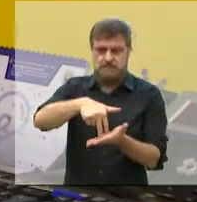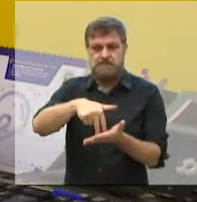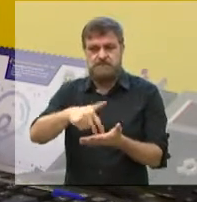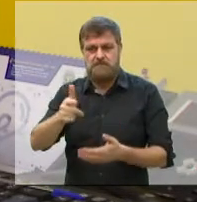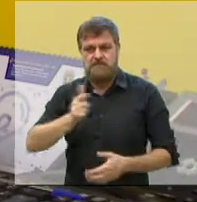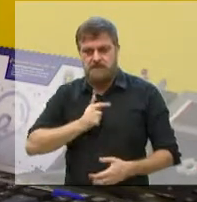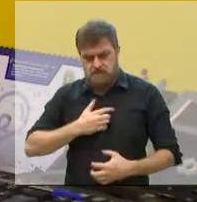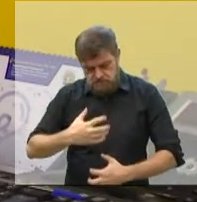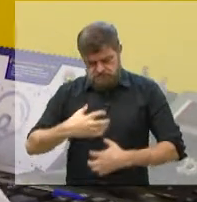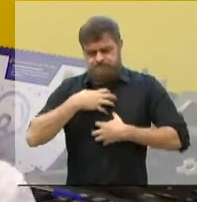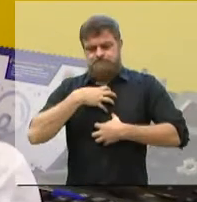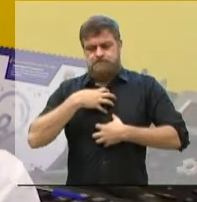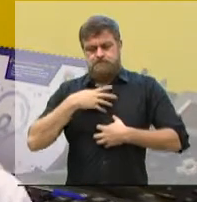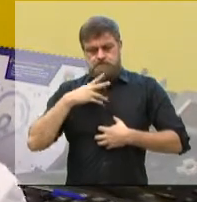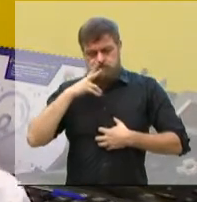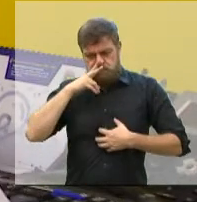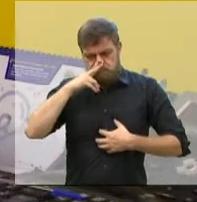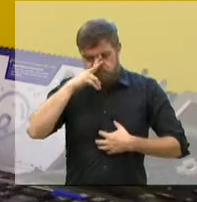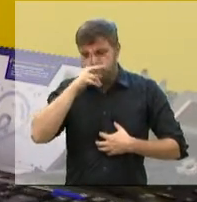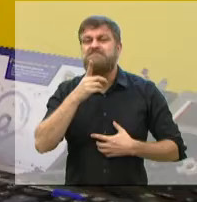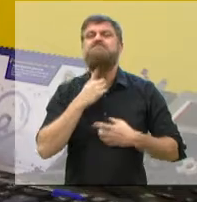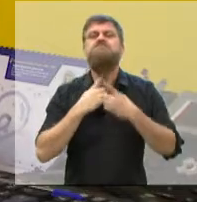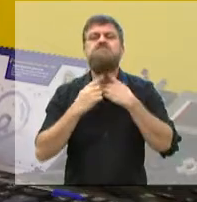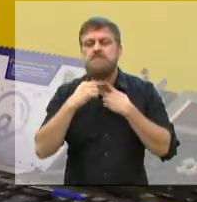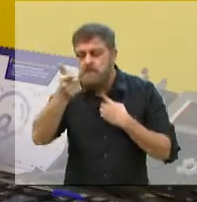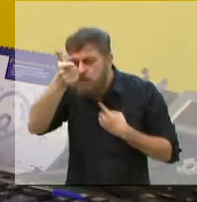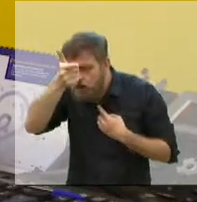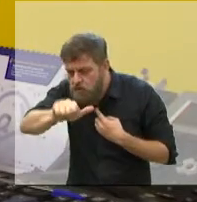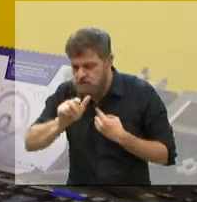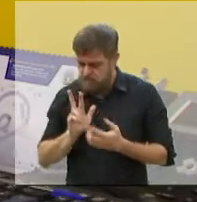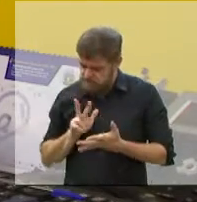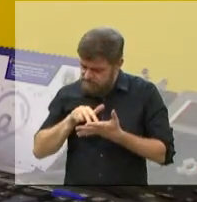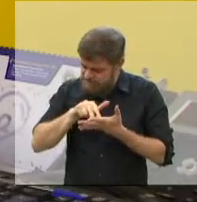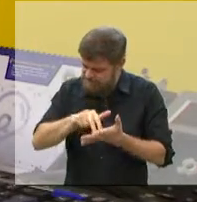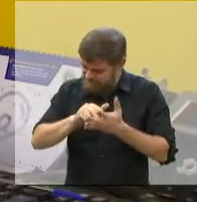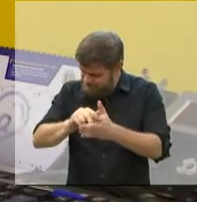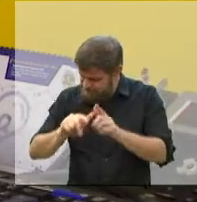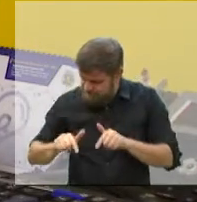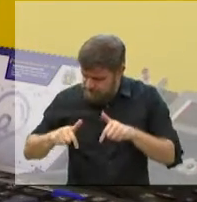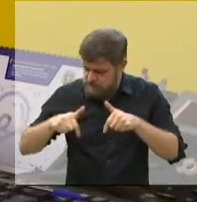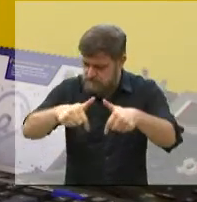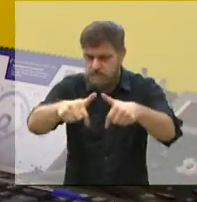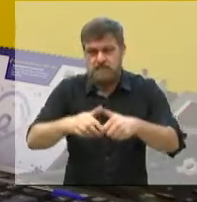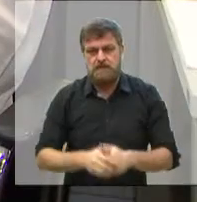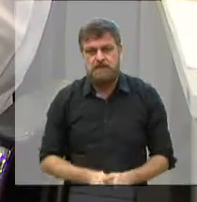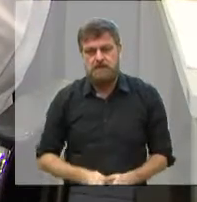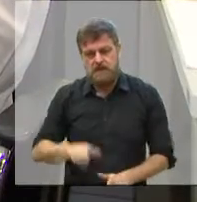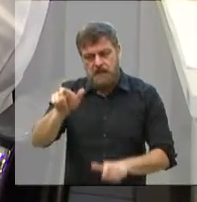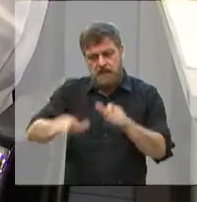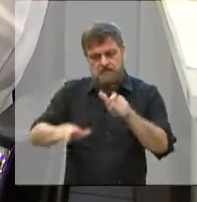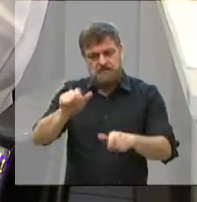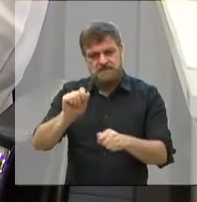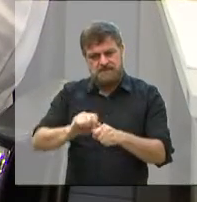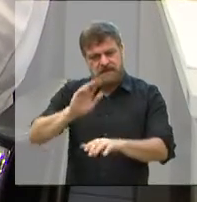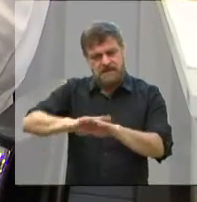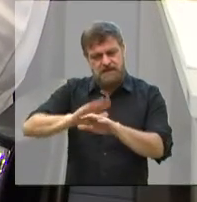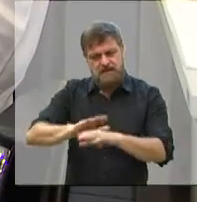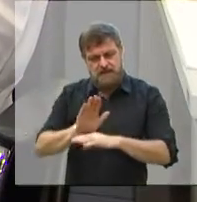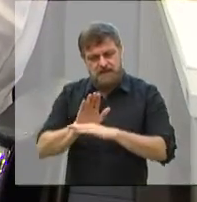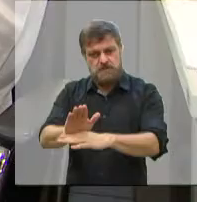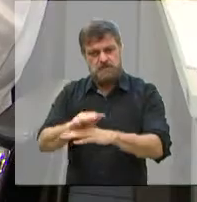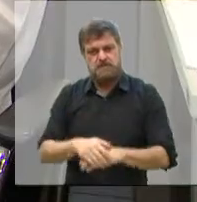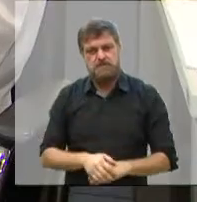um choquezinho para que você adquira novamente as forças e consiga fazer o bem para as pessoas. E a